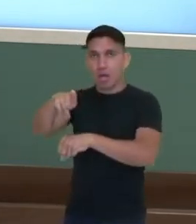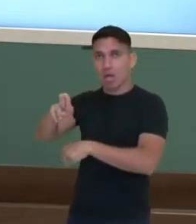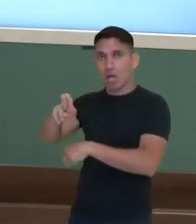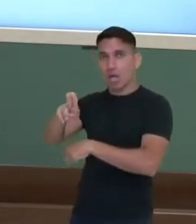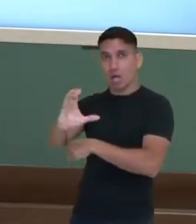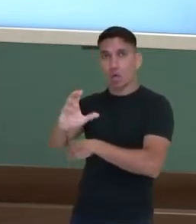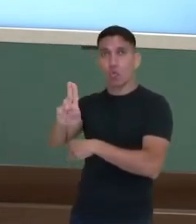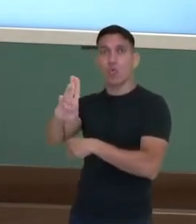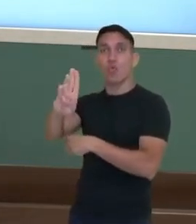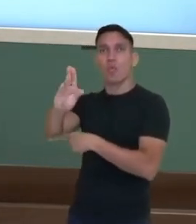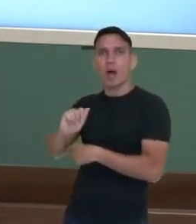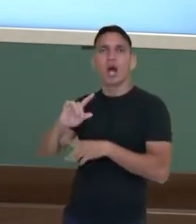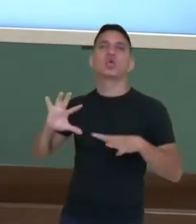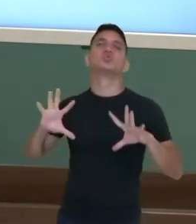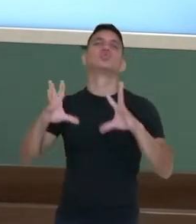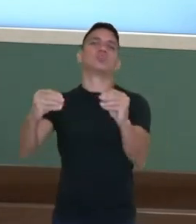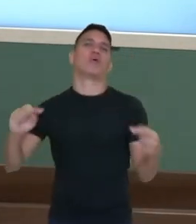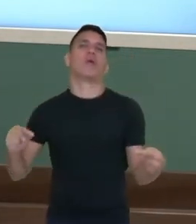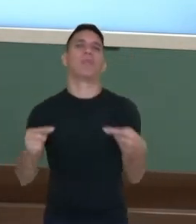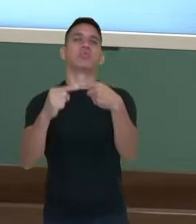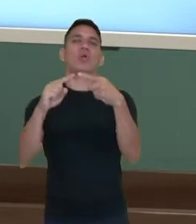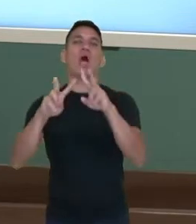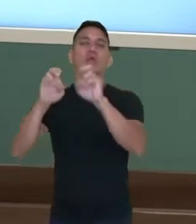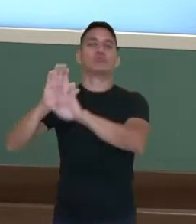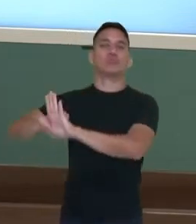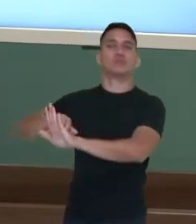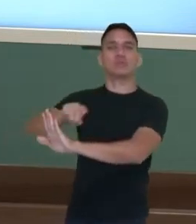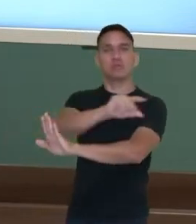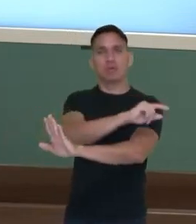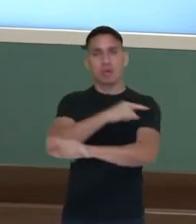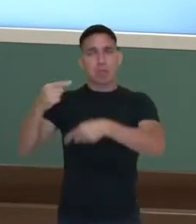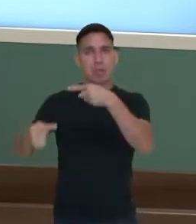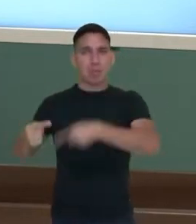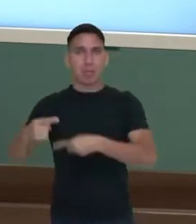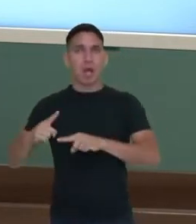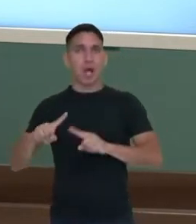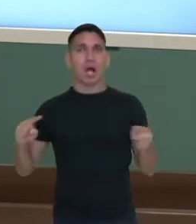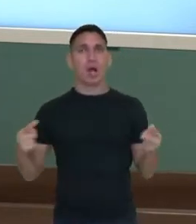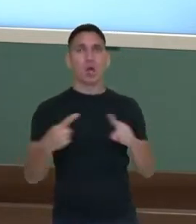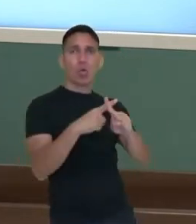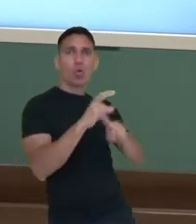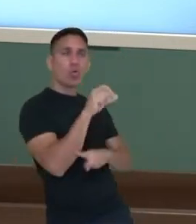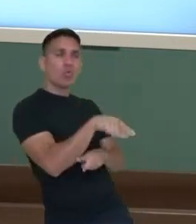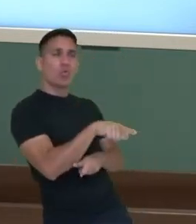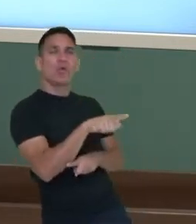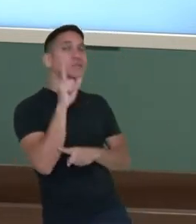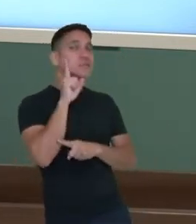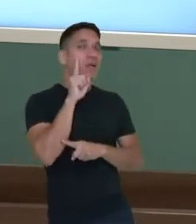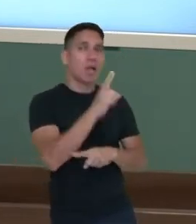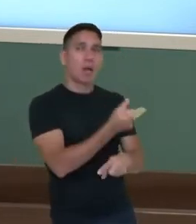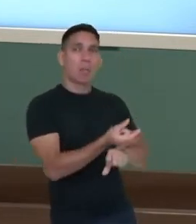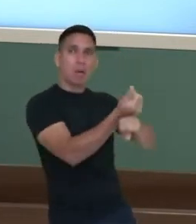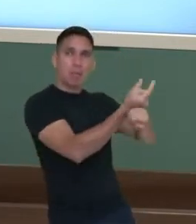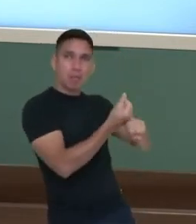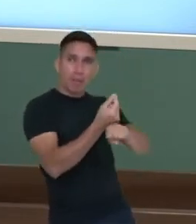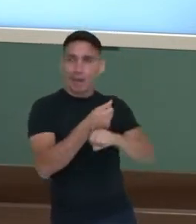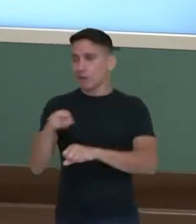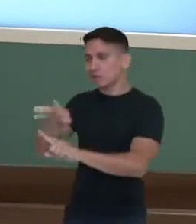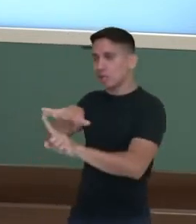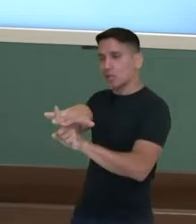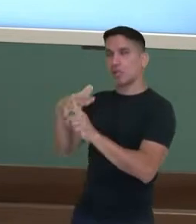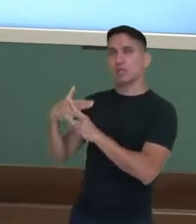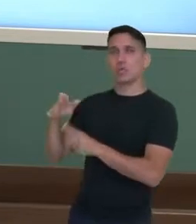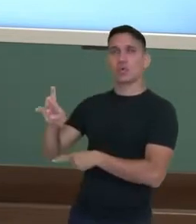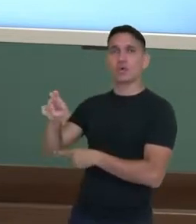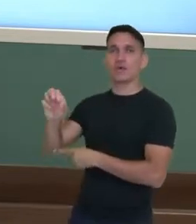as disputas ideológicas, disputas políticas e econômicas entre o capitalismo dos Estados Unidos e o socialismo da